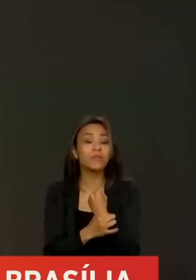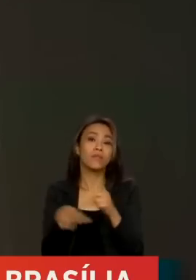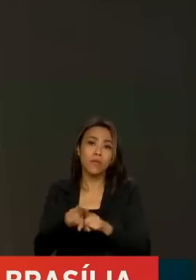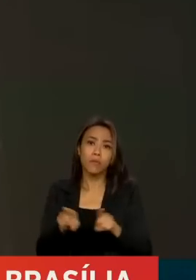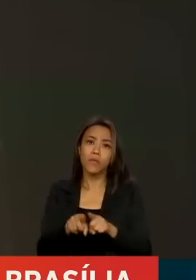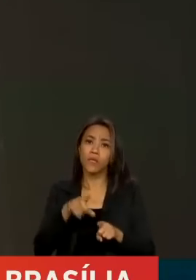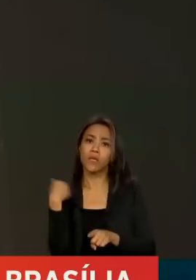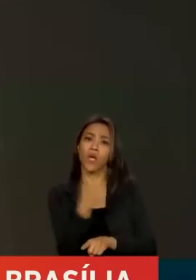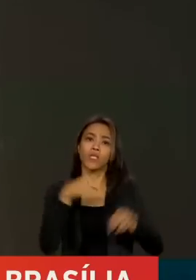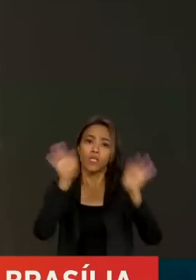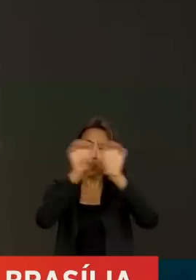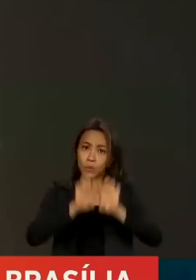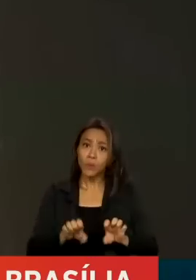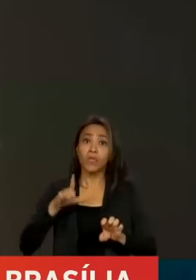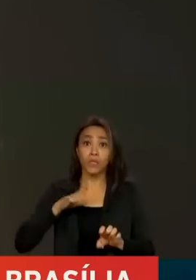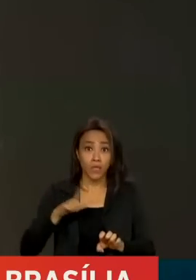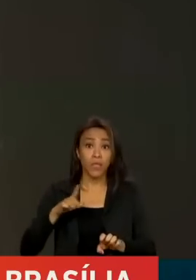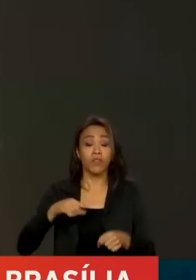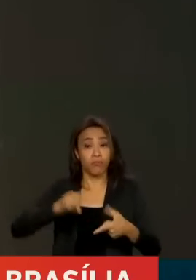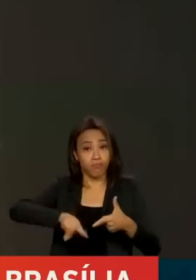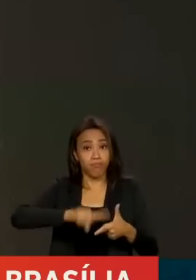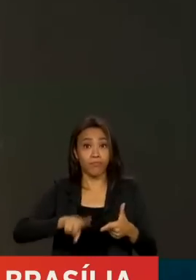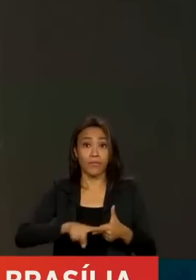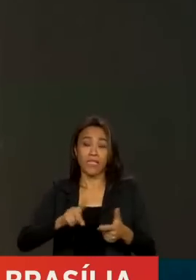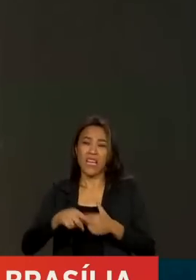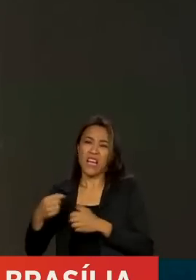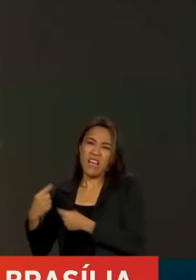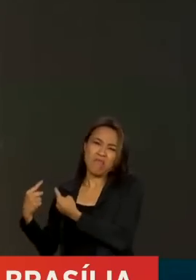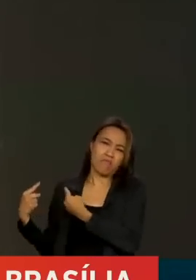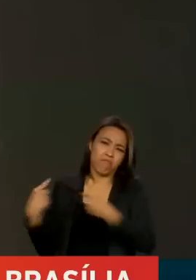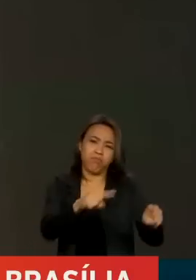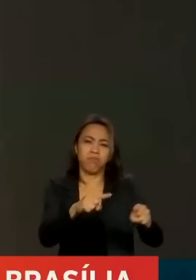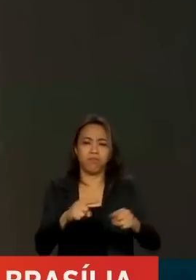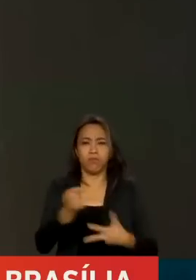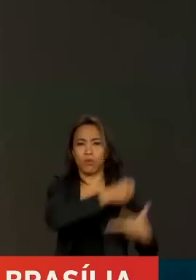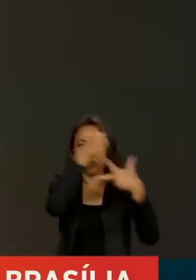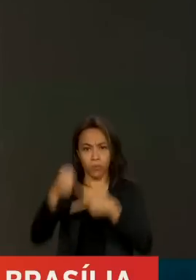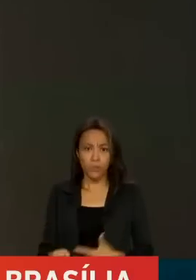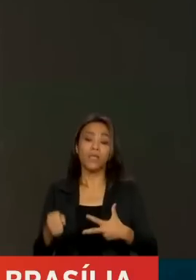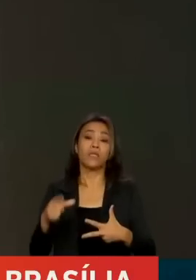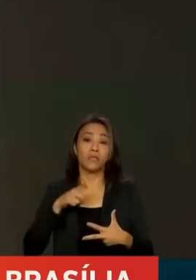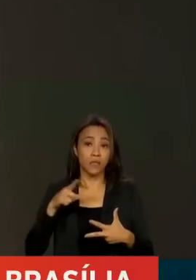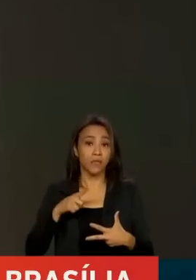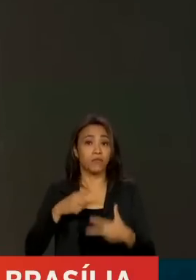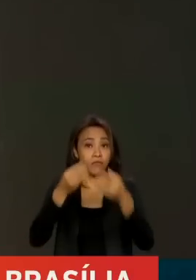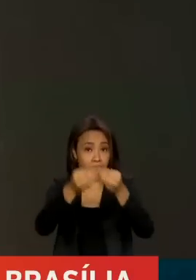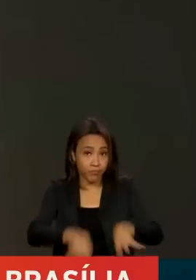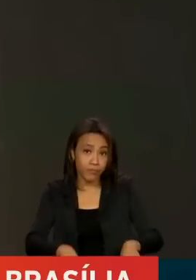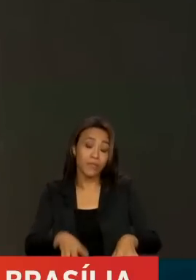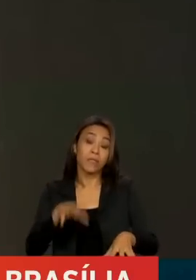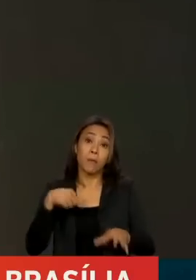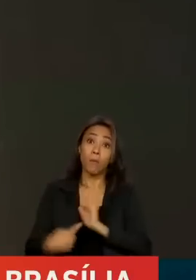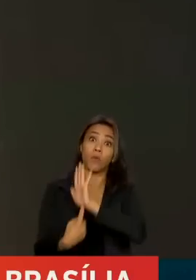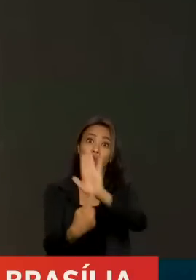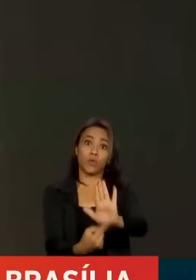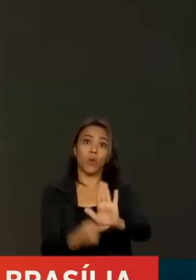foi comprometida a sedes dos poderes atacadas por criminosos a violência virtual mostrou a sua